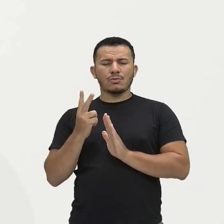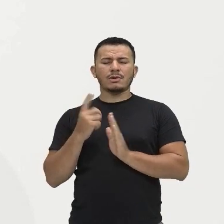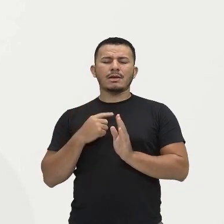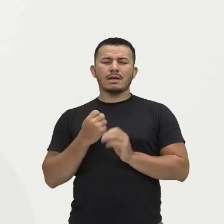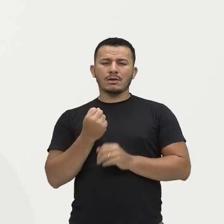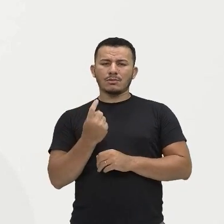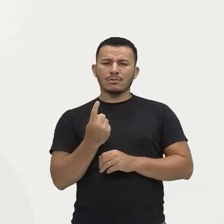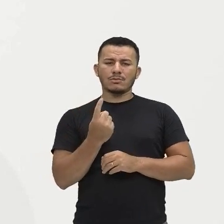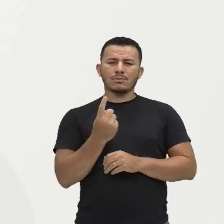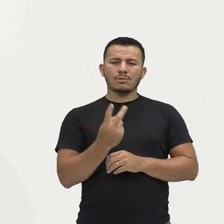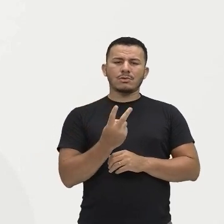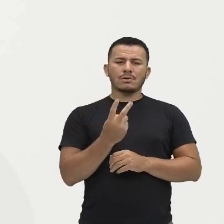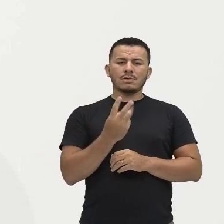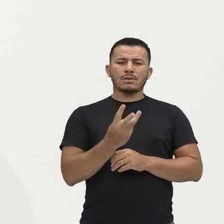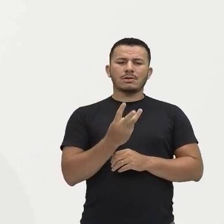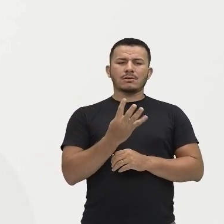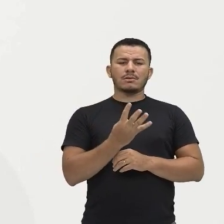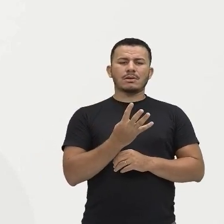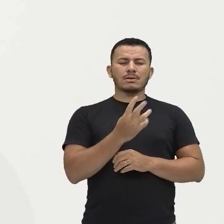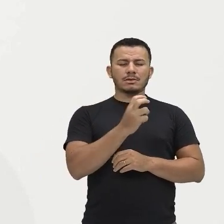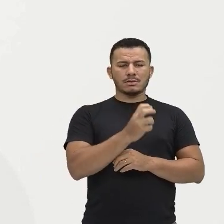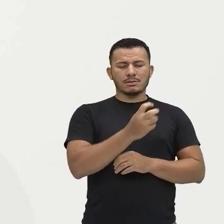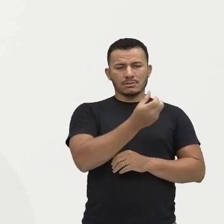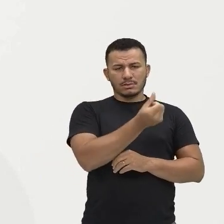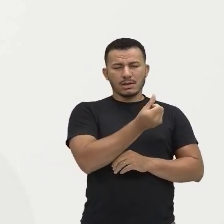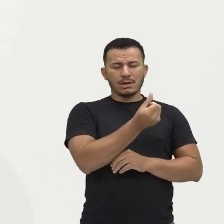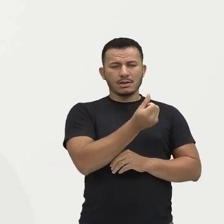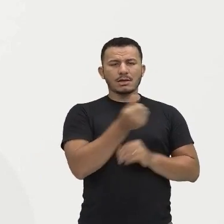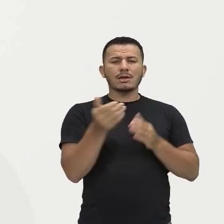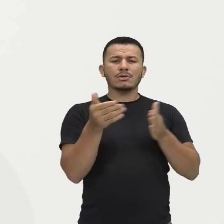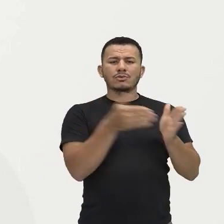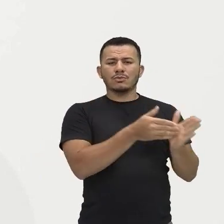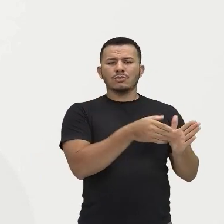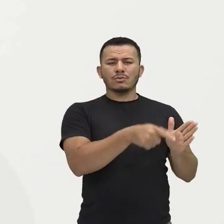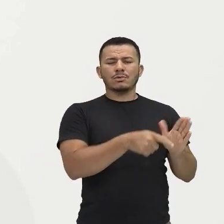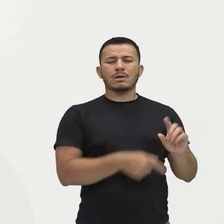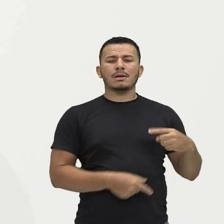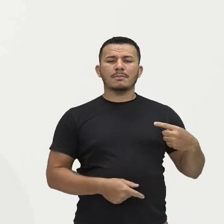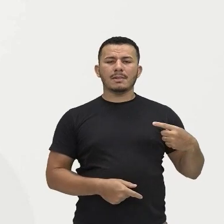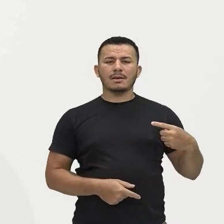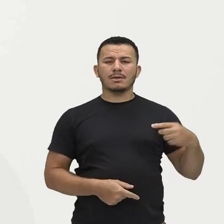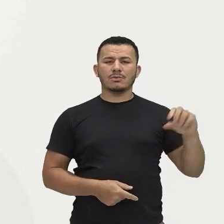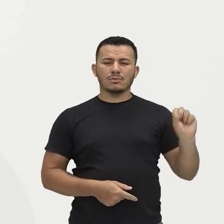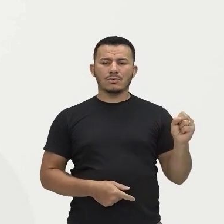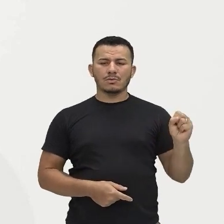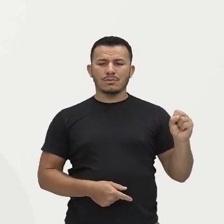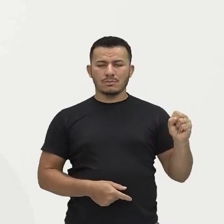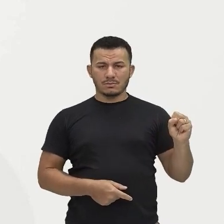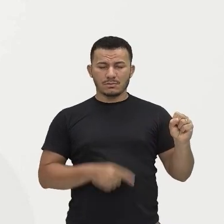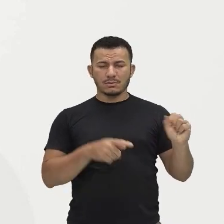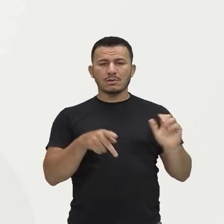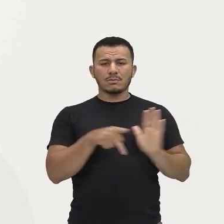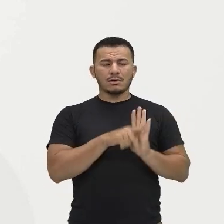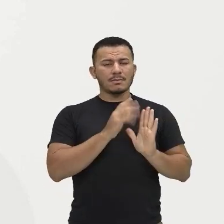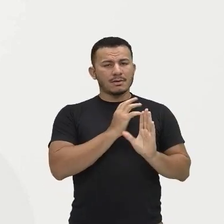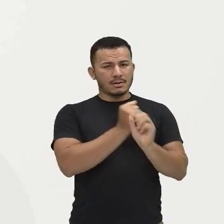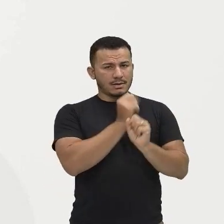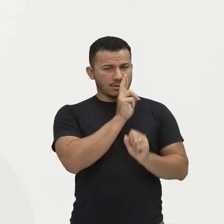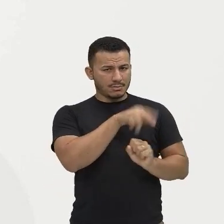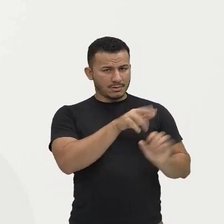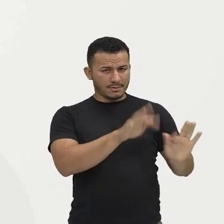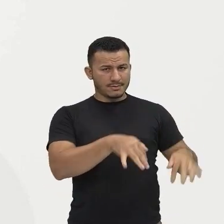1, 2, 3, 4, 5, 6. Cheguei onde? No menos 8, que é o nosso